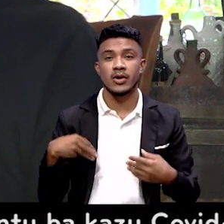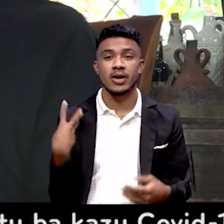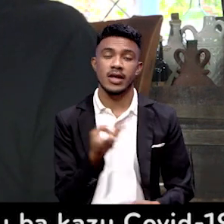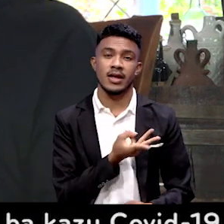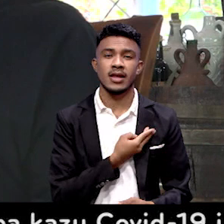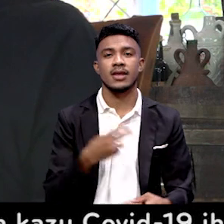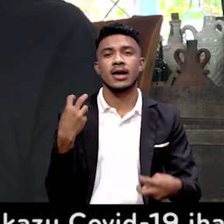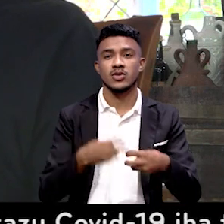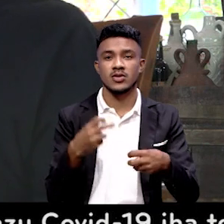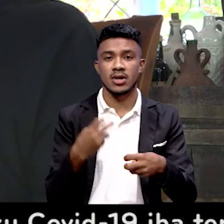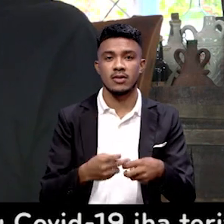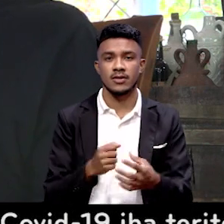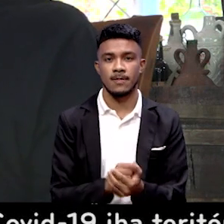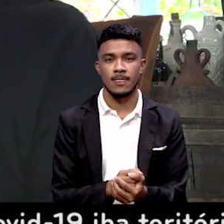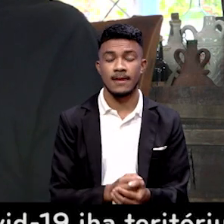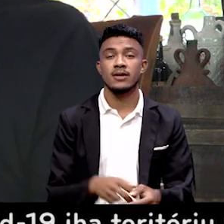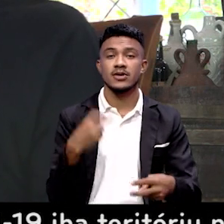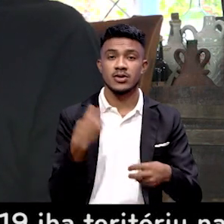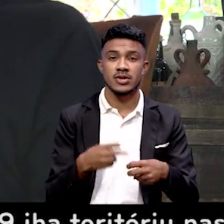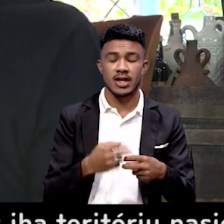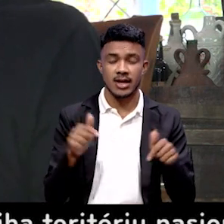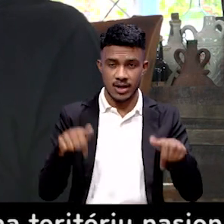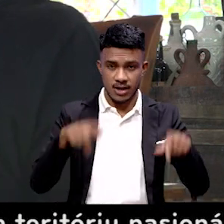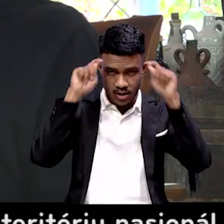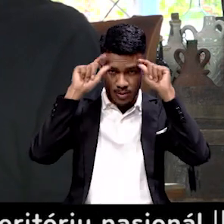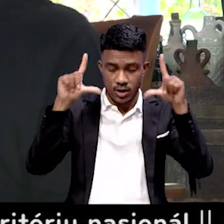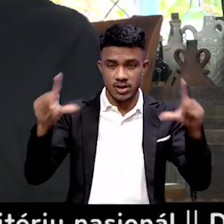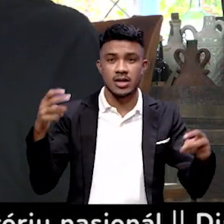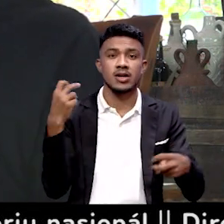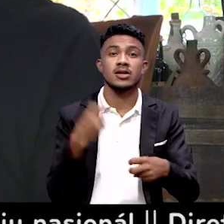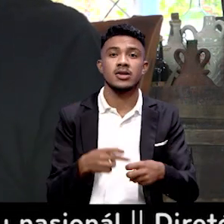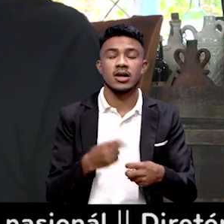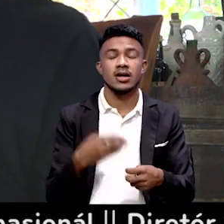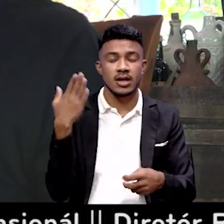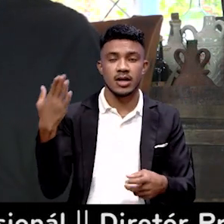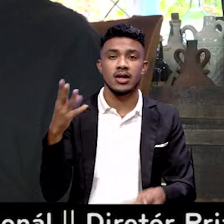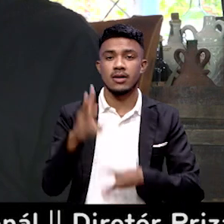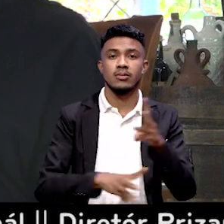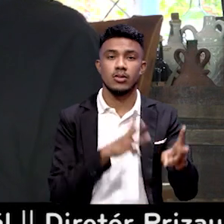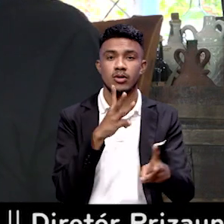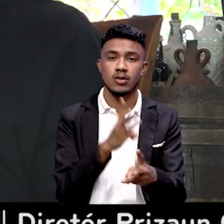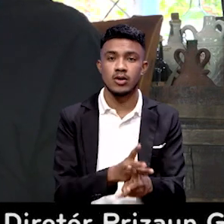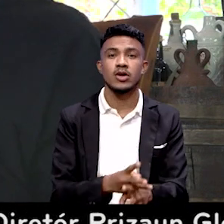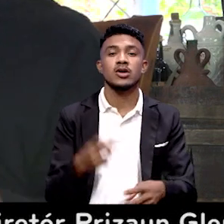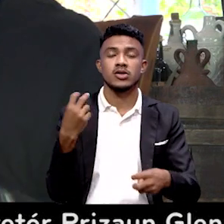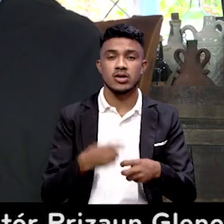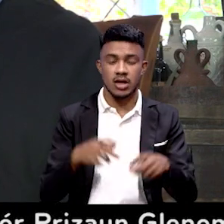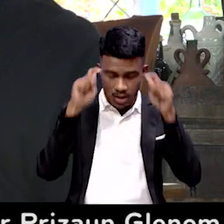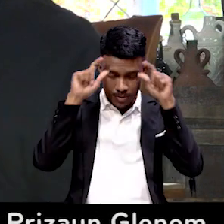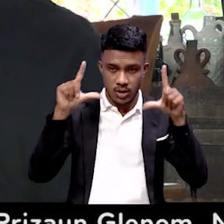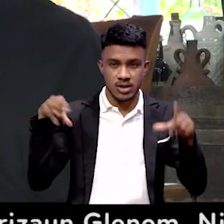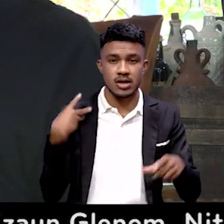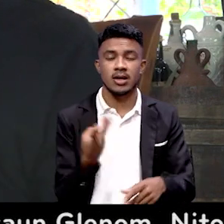sussarló. Sussaria Timor-Leste, sussaria mundo. Sussaria Timor-Leste, também